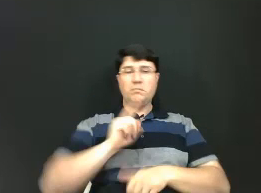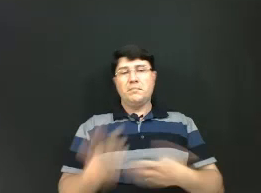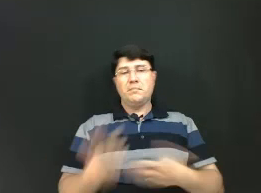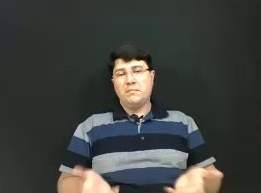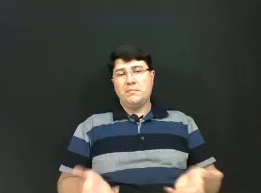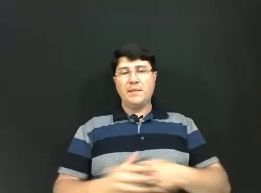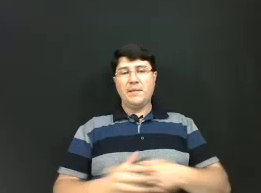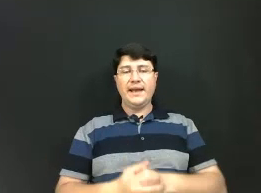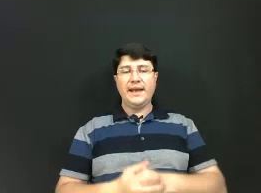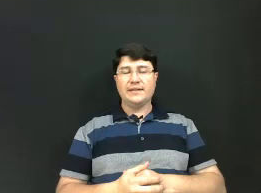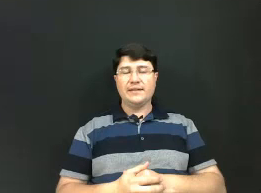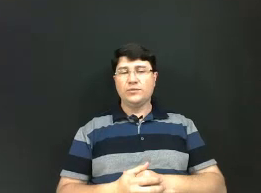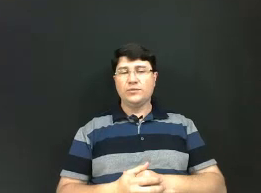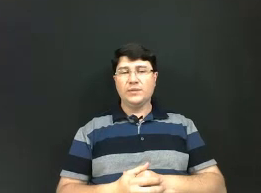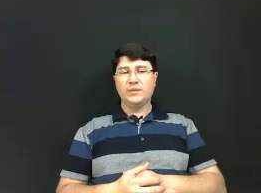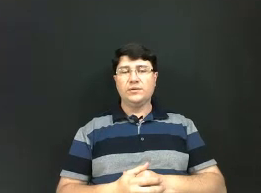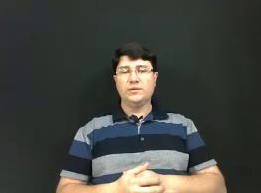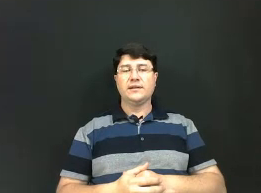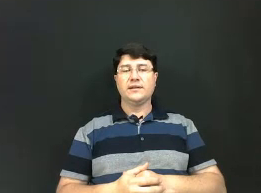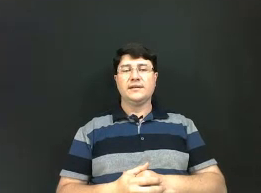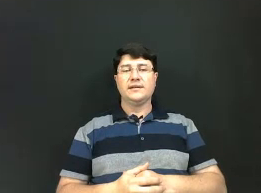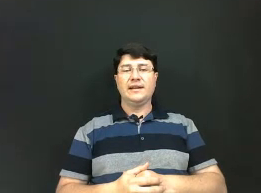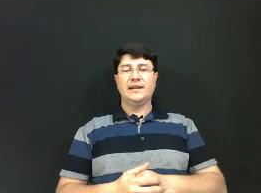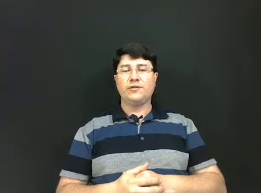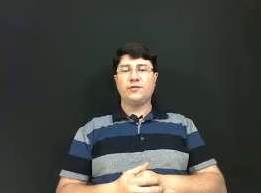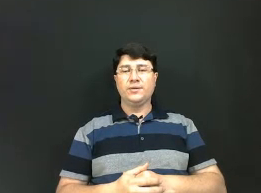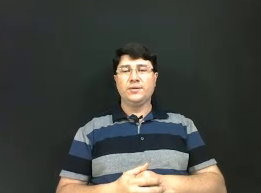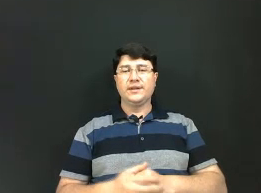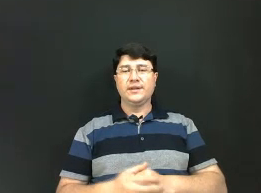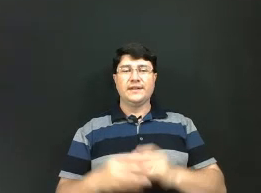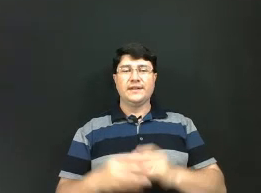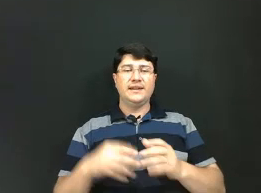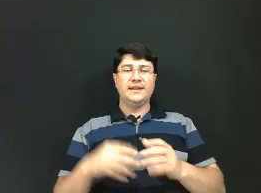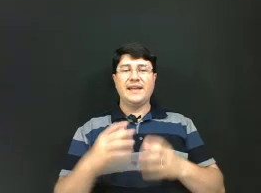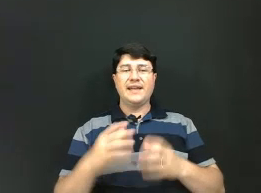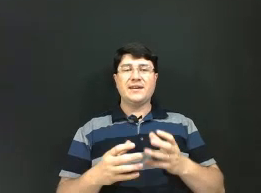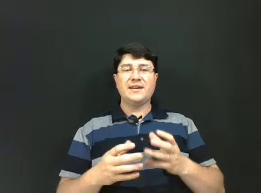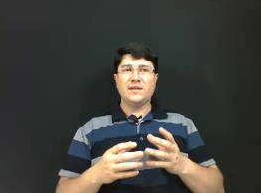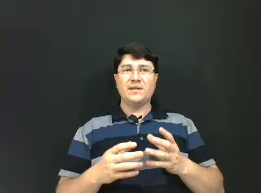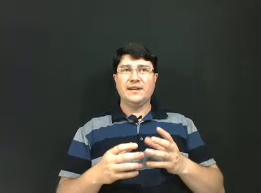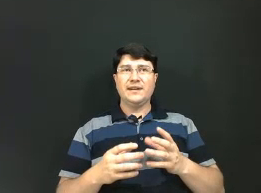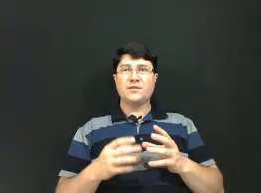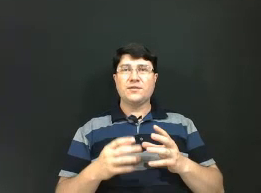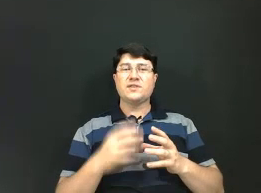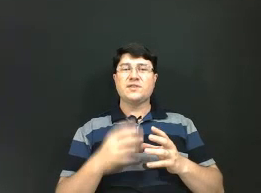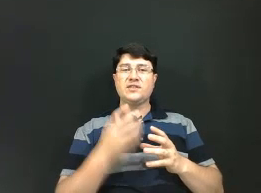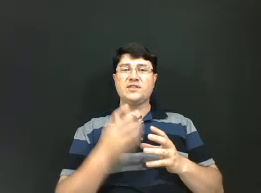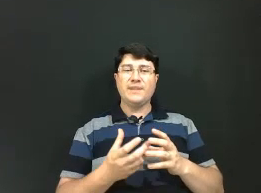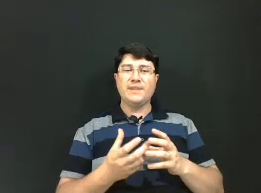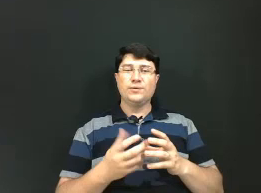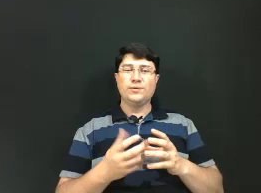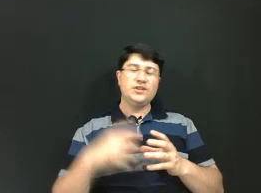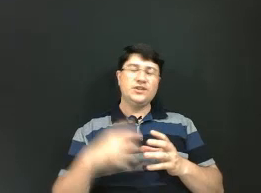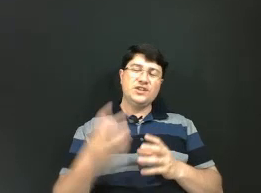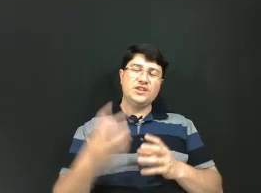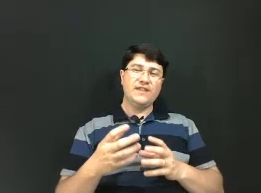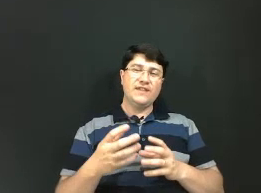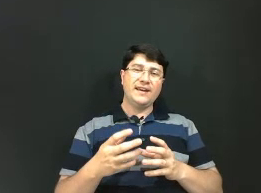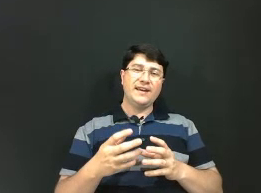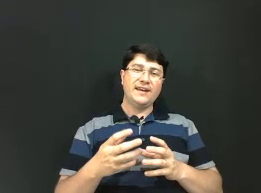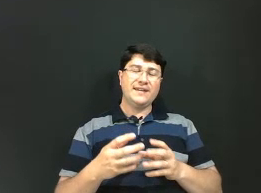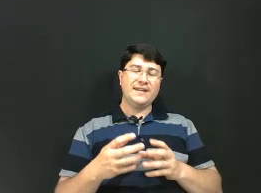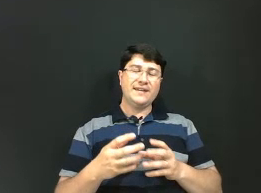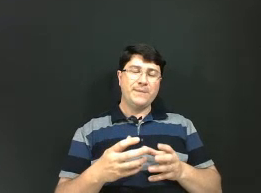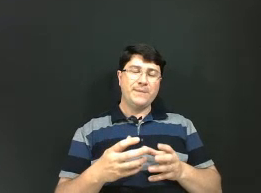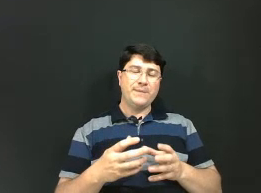mudou amarela, mudou madura. Ela ficou madura. E daí, esse conceito de madura, a gente